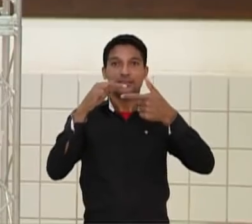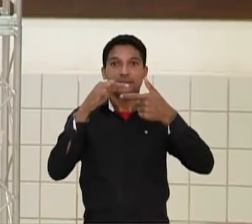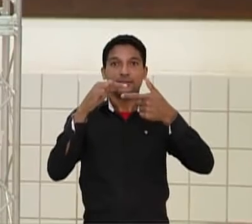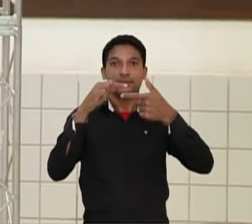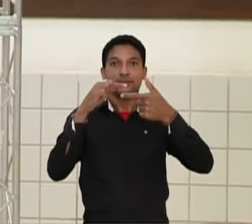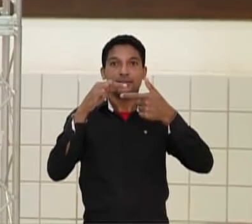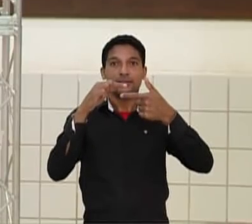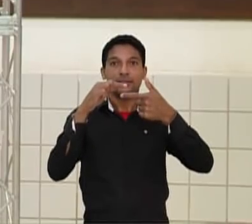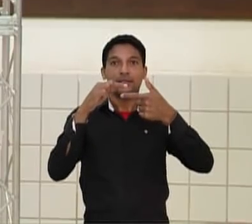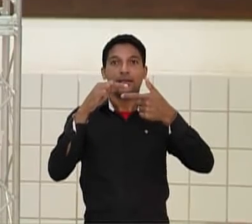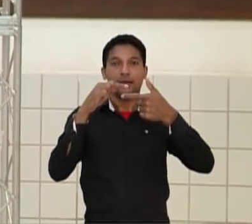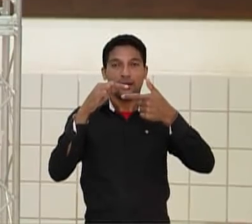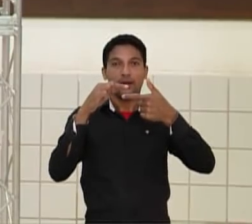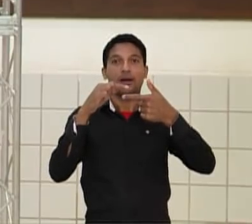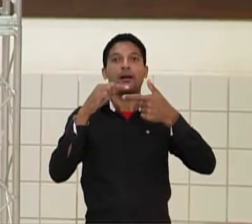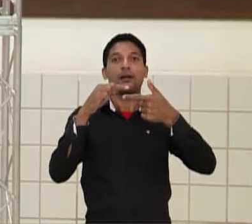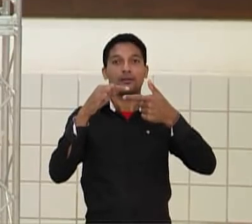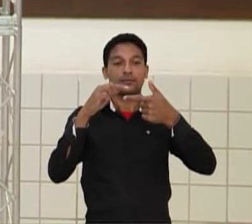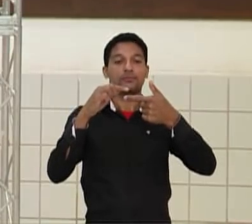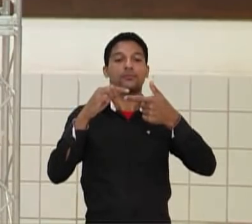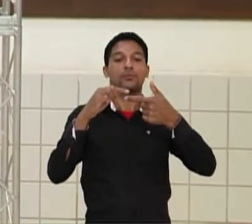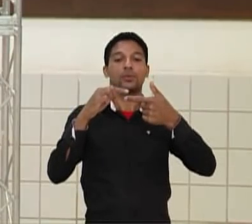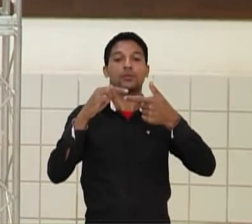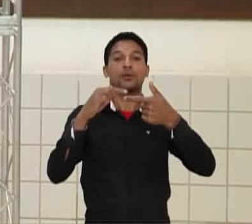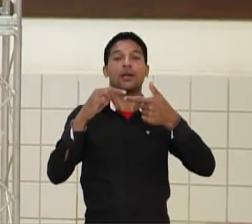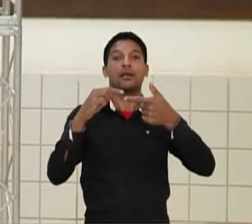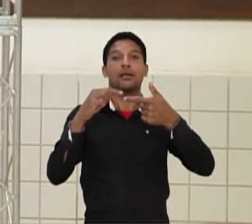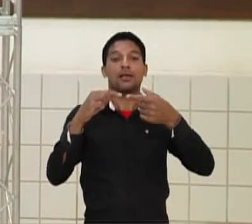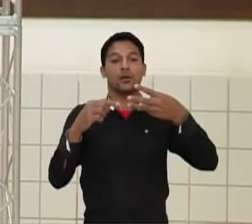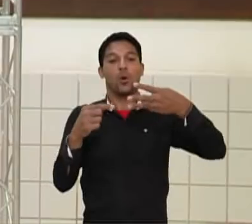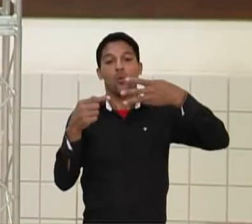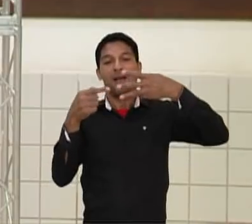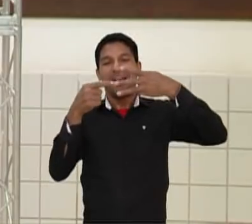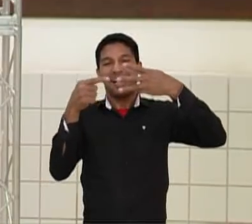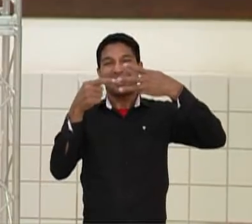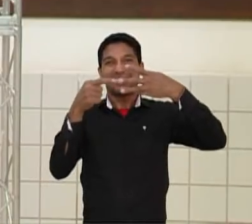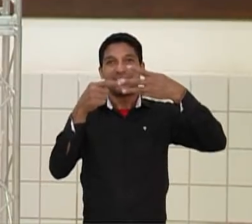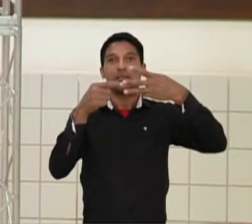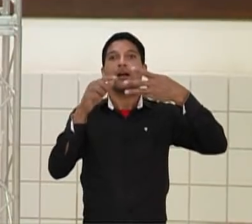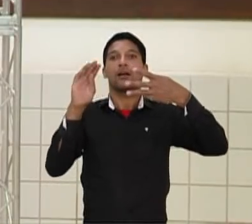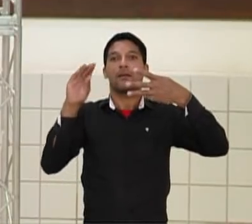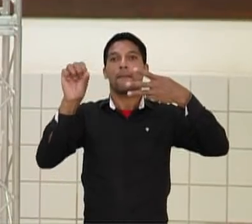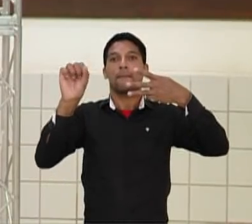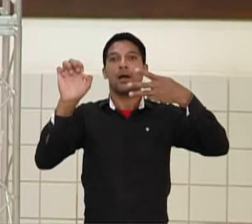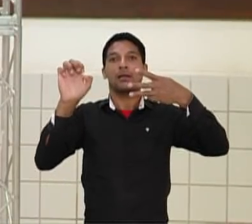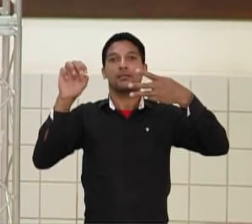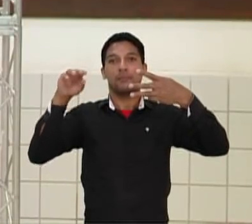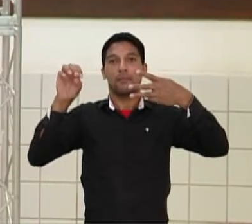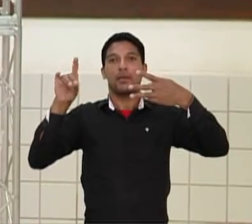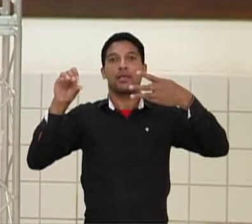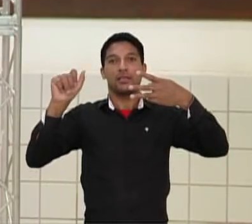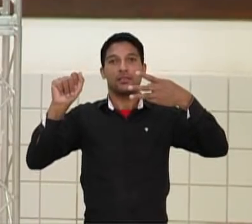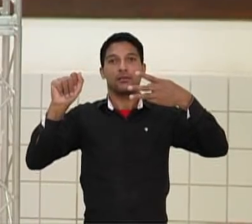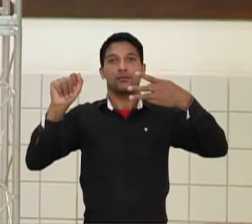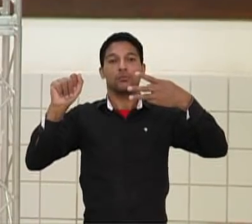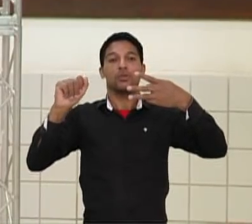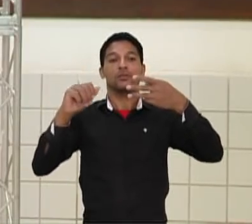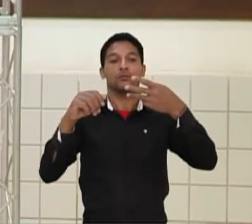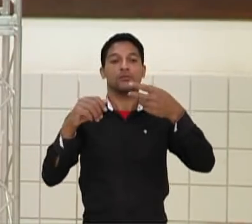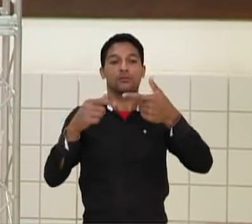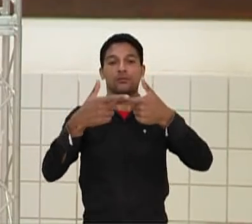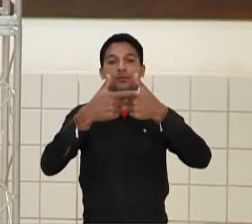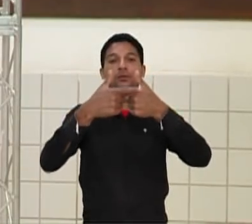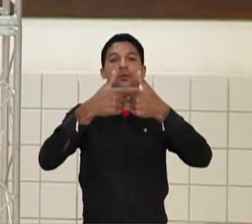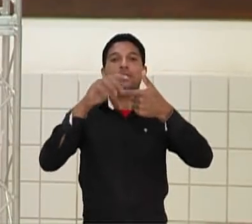duas bases. Ou de uma maneira mais certinha, seria a média aritmética das duas bases, né? Soma as duas bases e divide por 2,